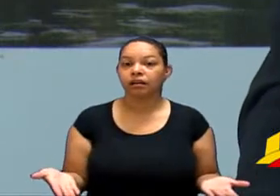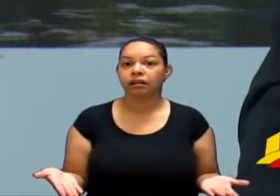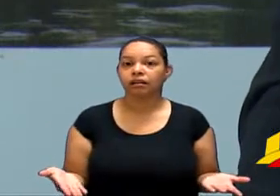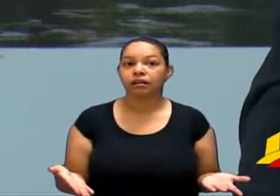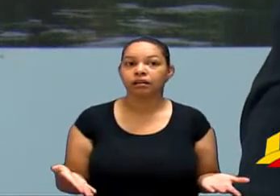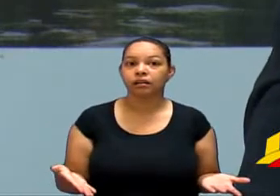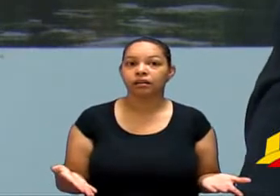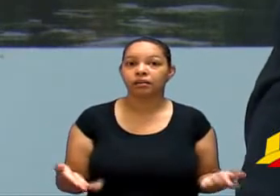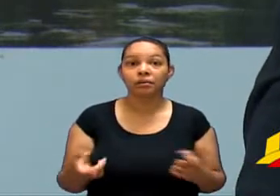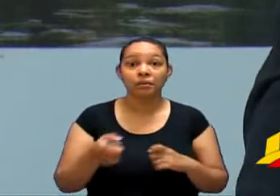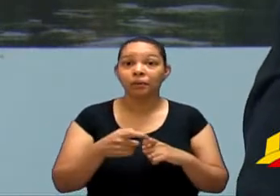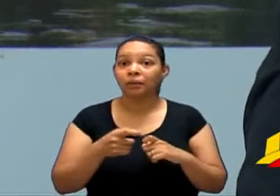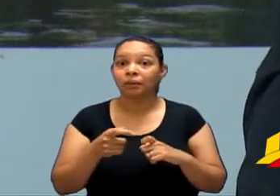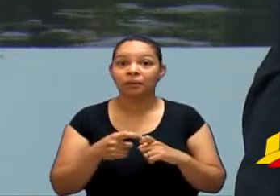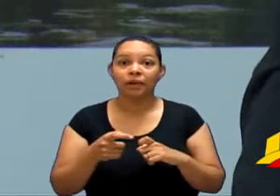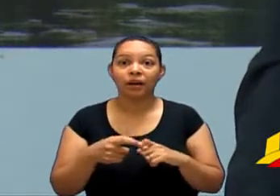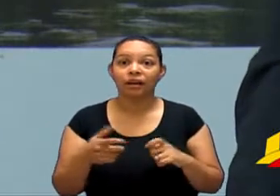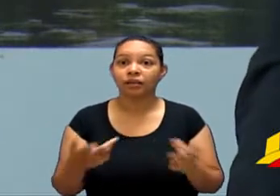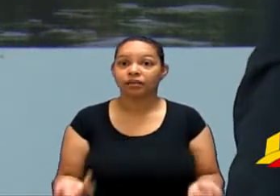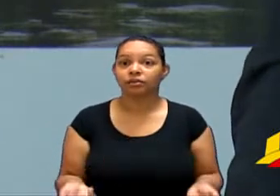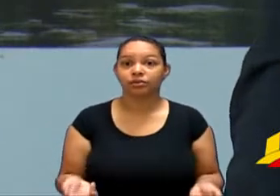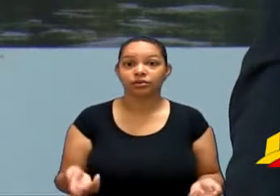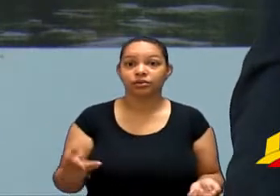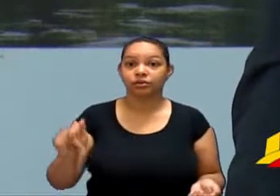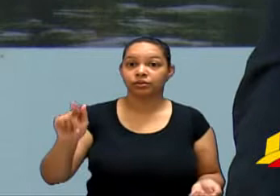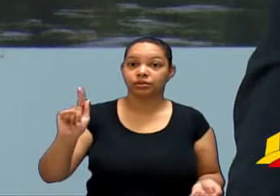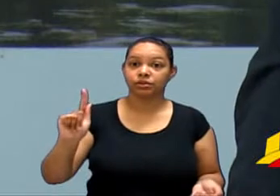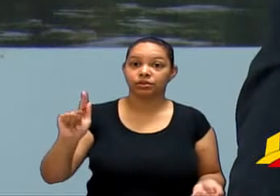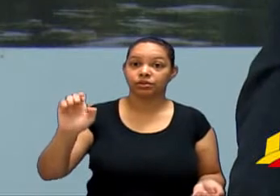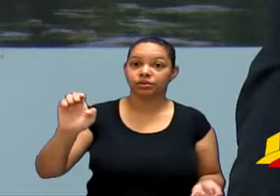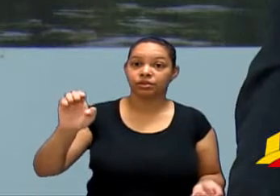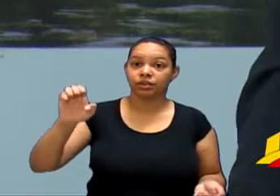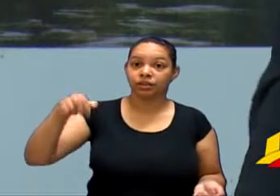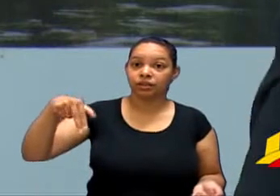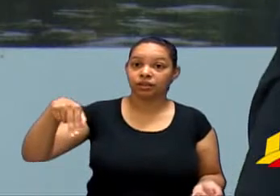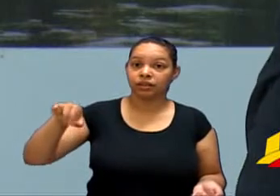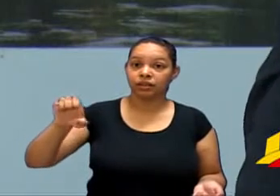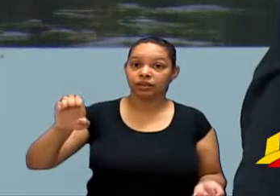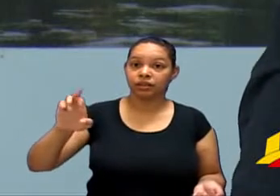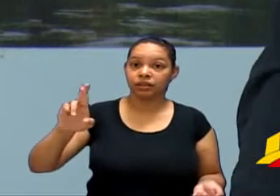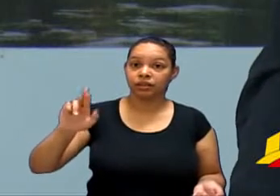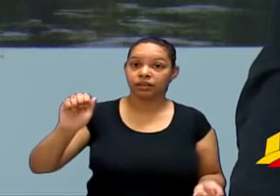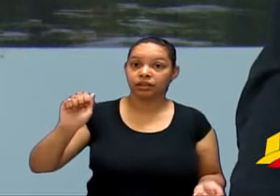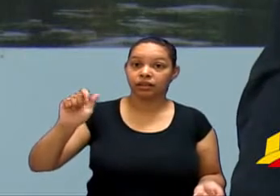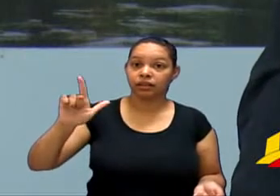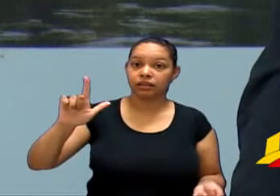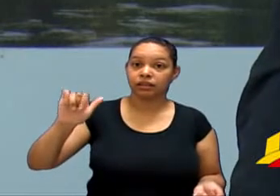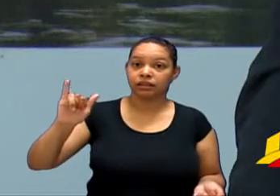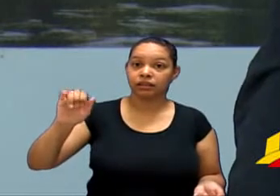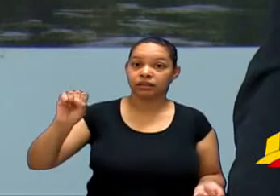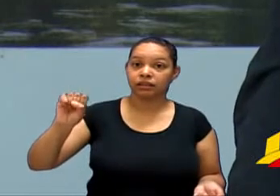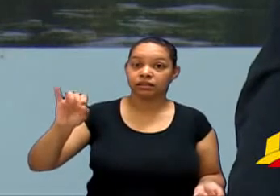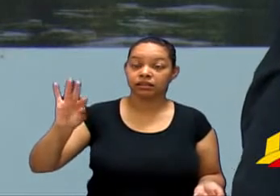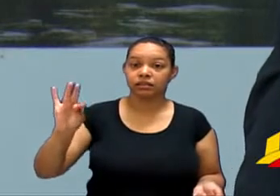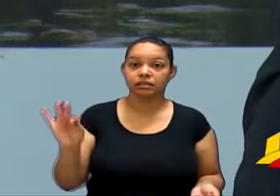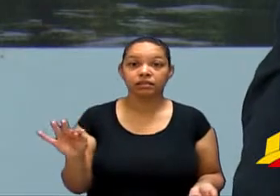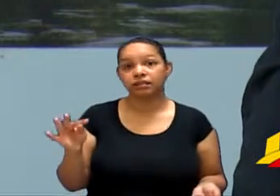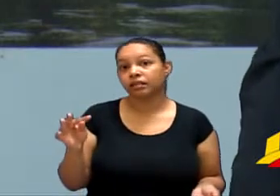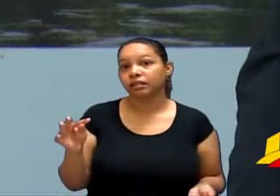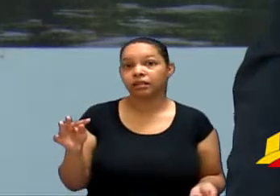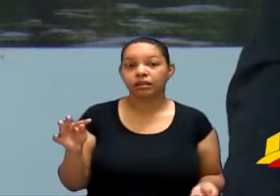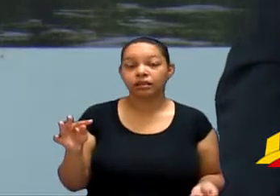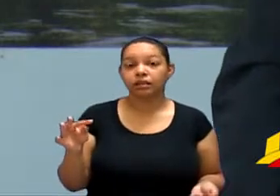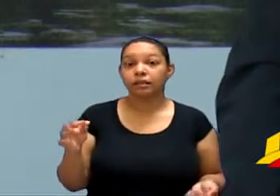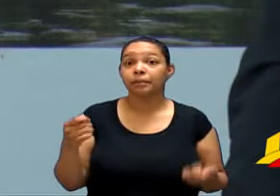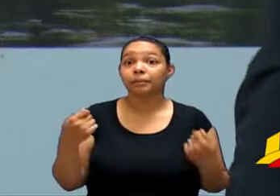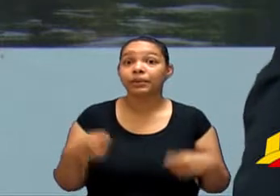generalista ele não pode por exemplo pedir um exame de uma impedânciametria que antes quem pedia era nutricionista tem que ser o